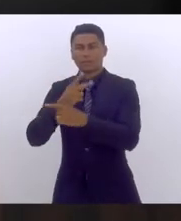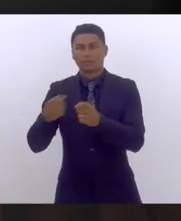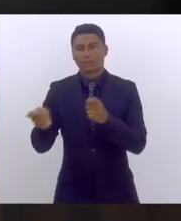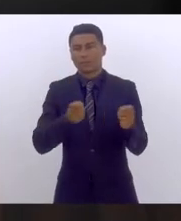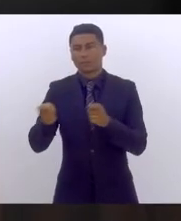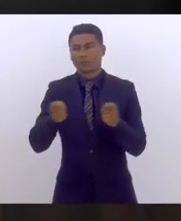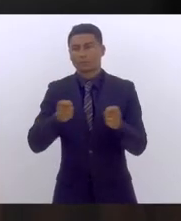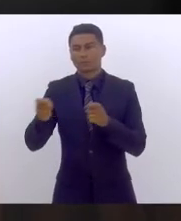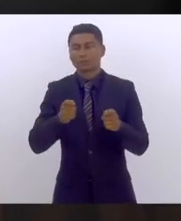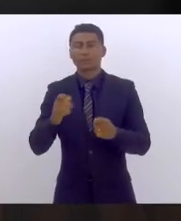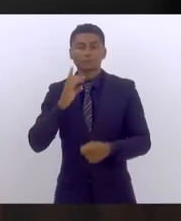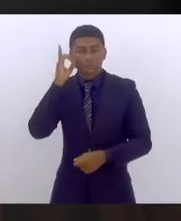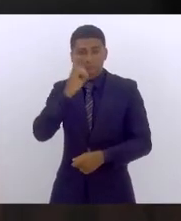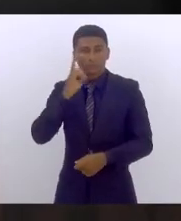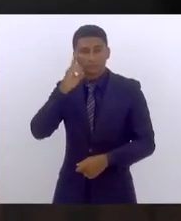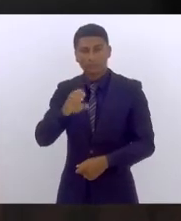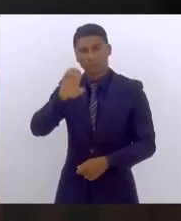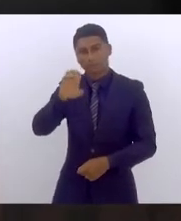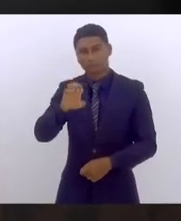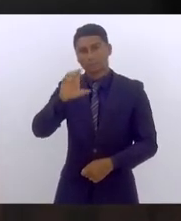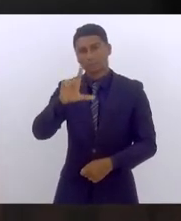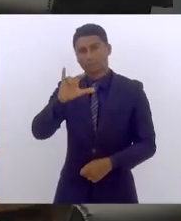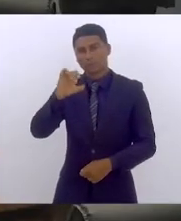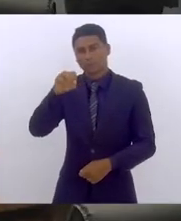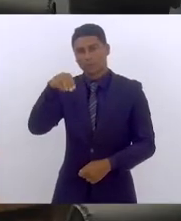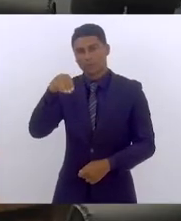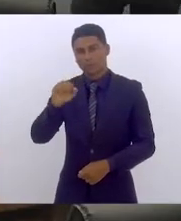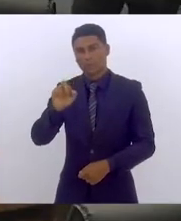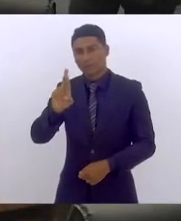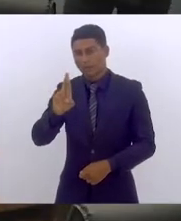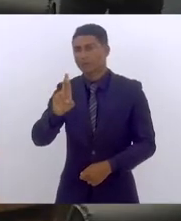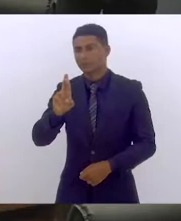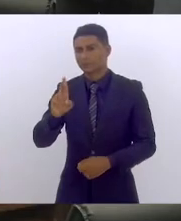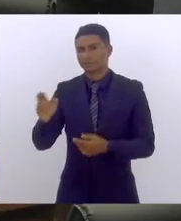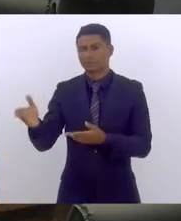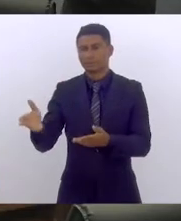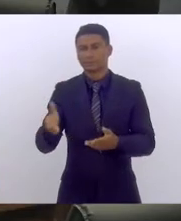Controle, deputado Eliomar Coelho.